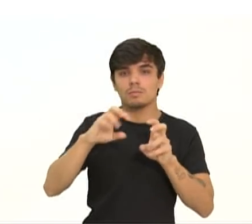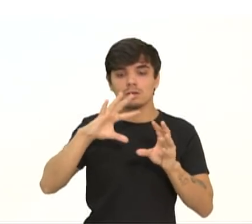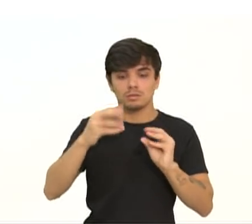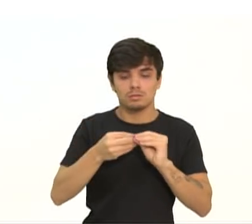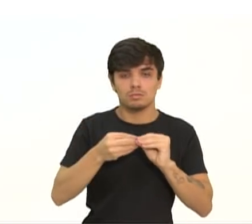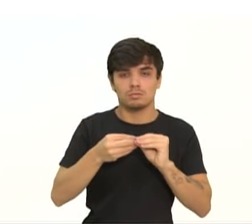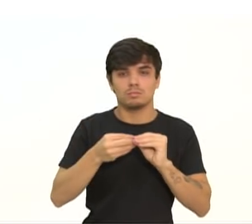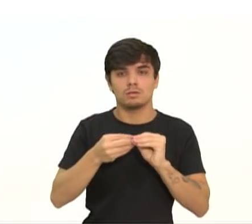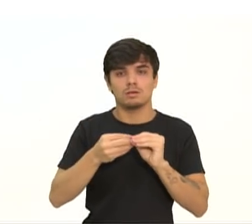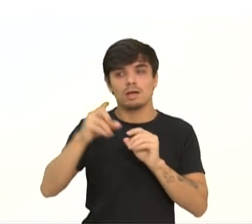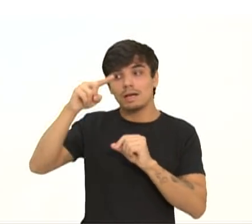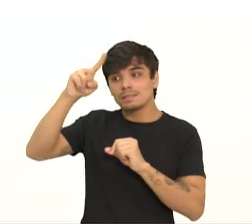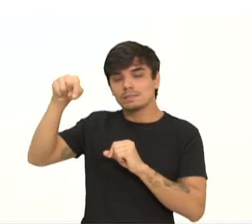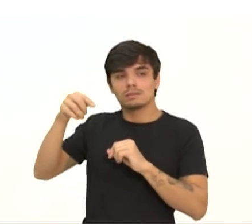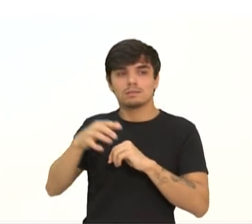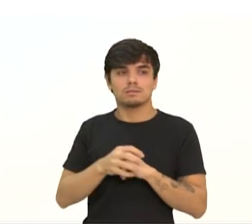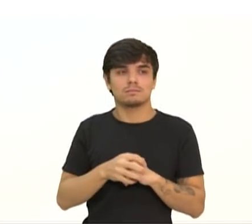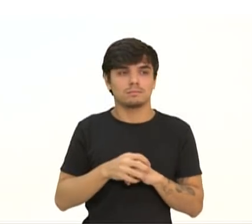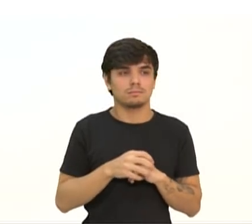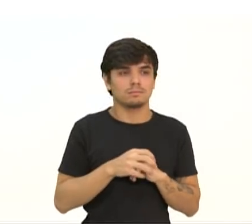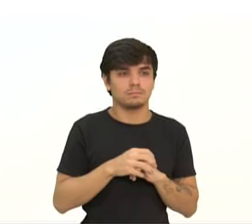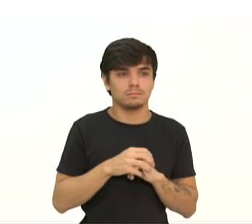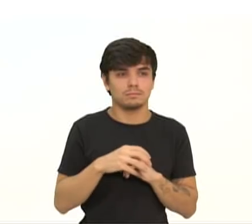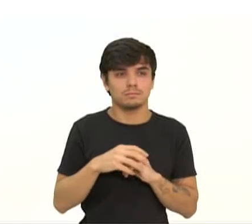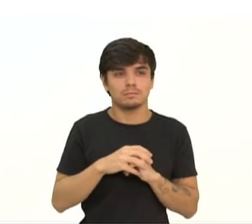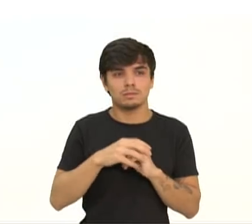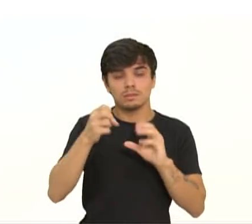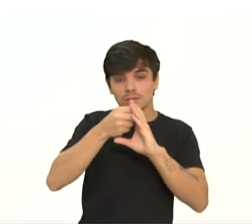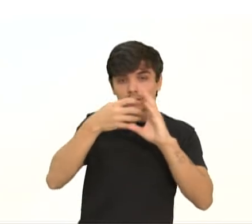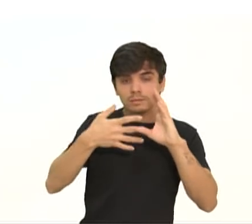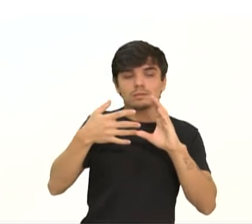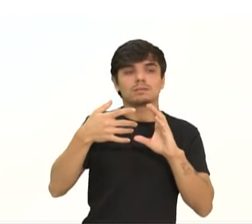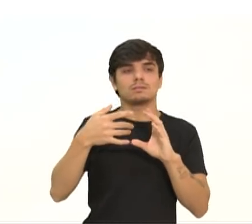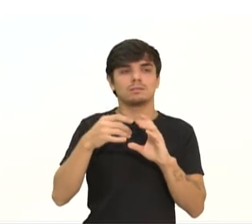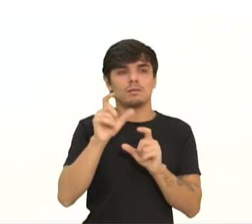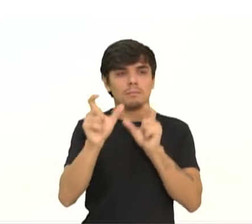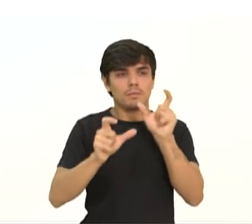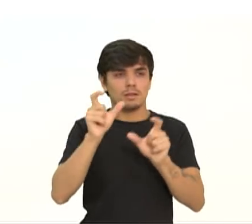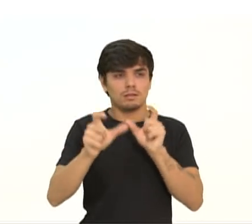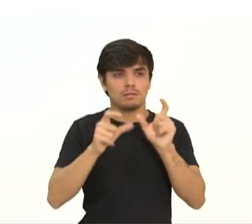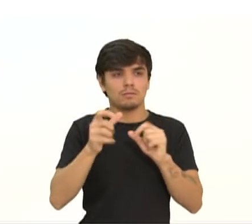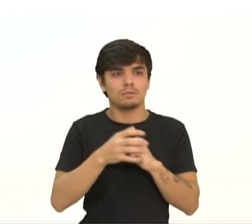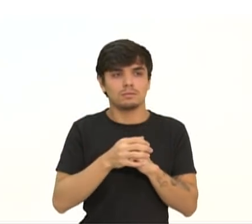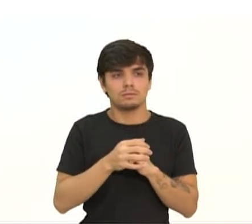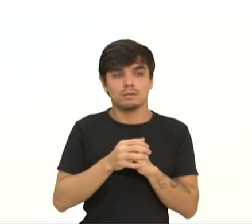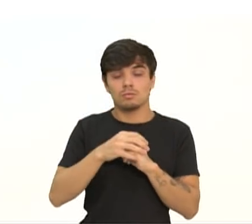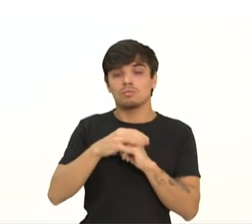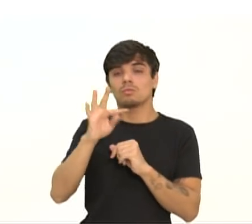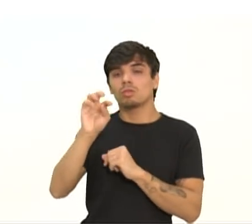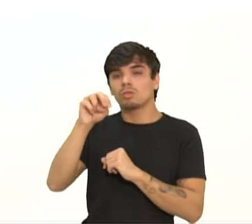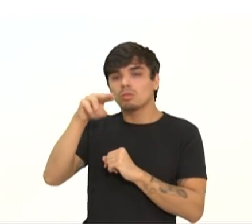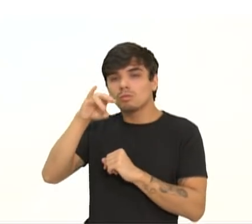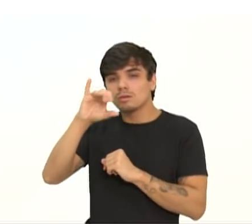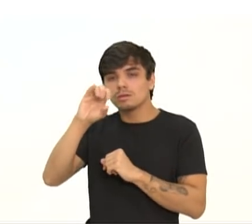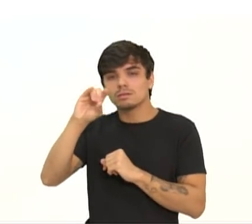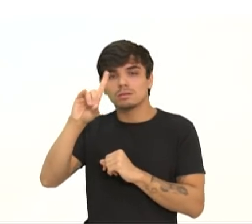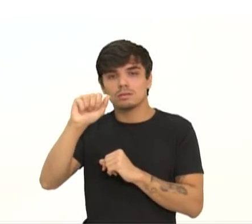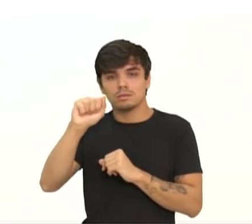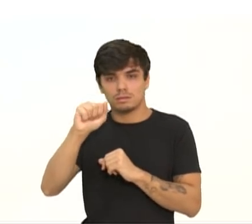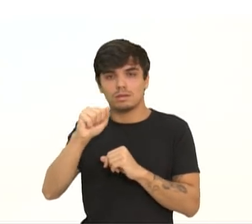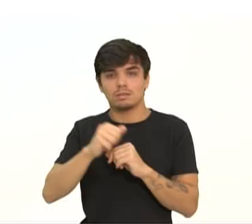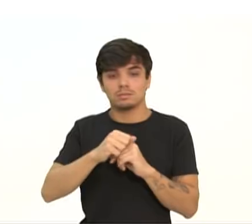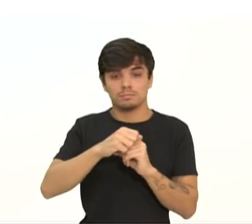das palavras de acordo com a tonicidade, de acordo com a sílaba tônica. Oxítona, quando a sílaba tônica é